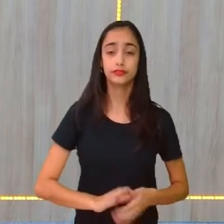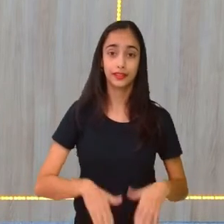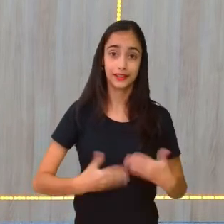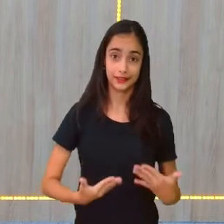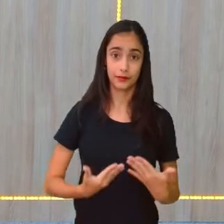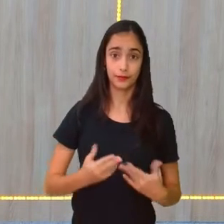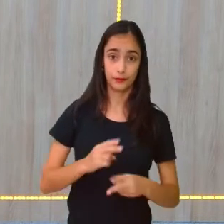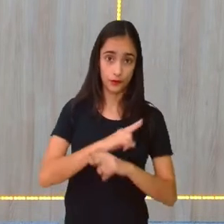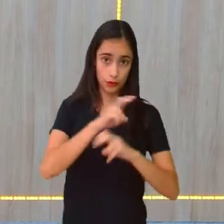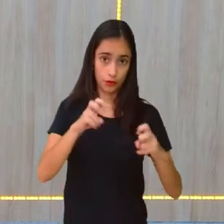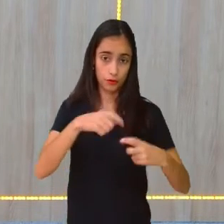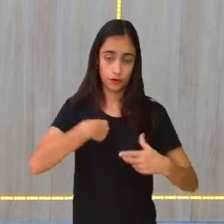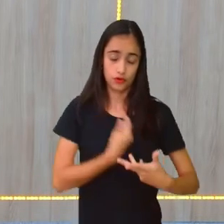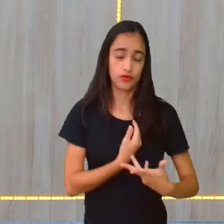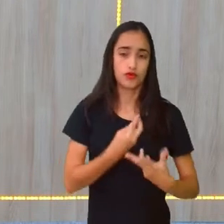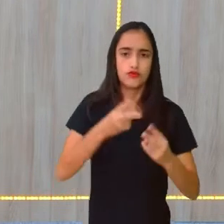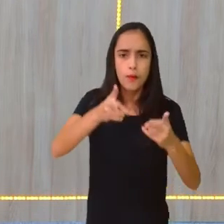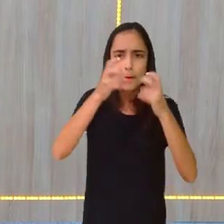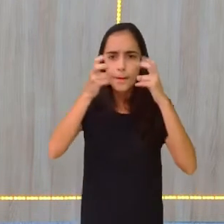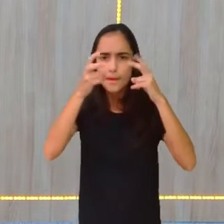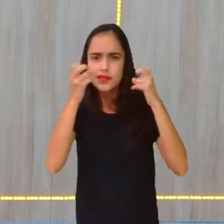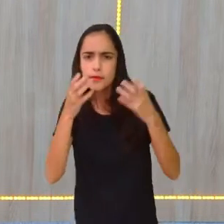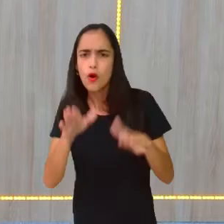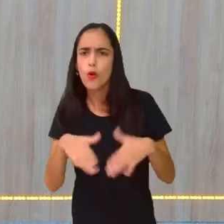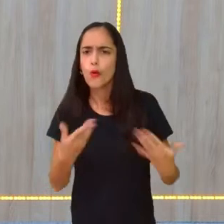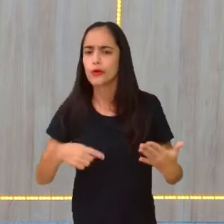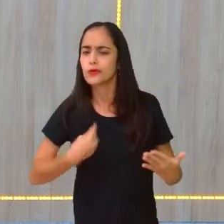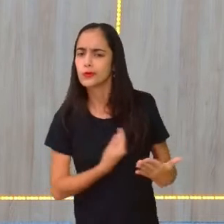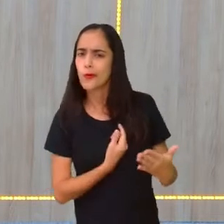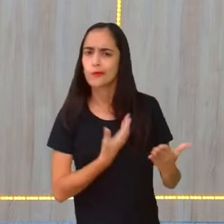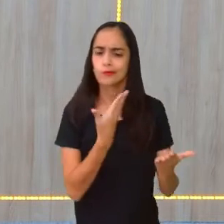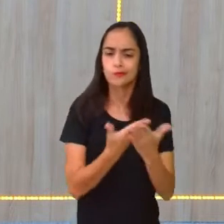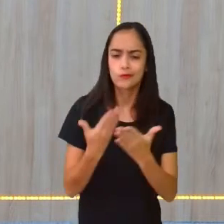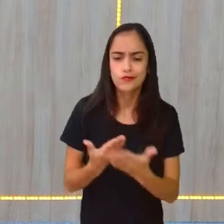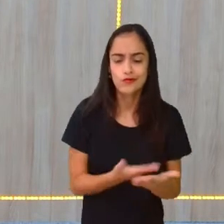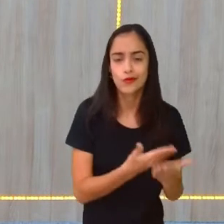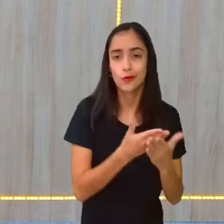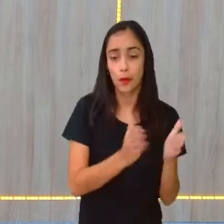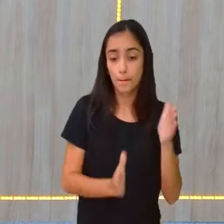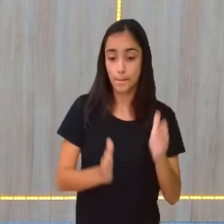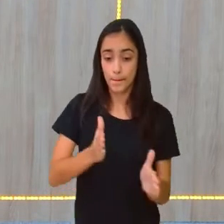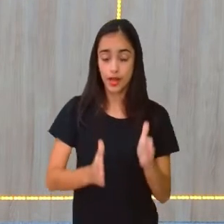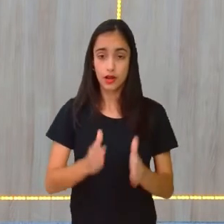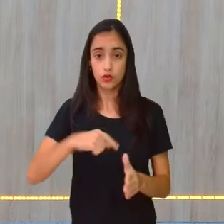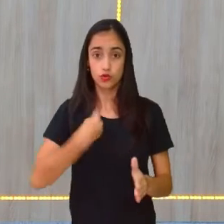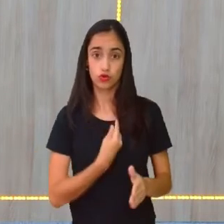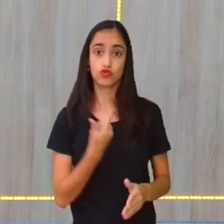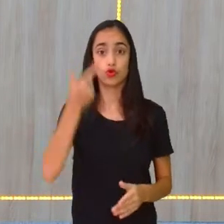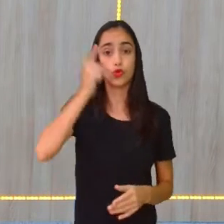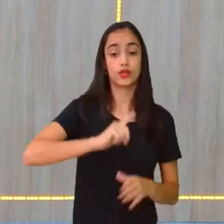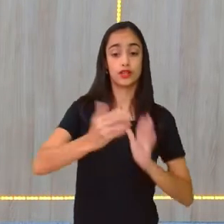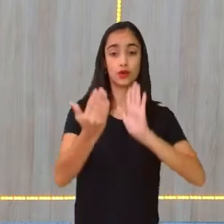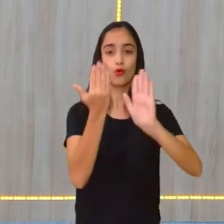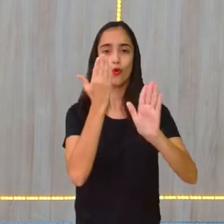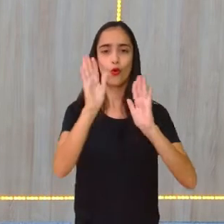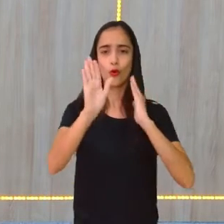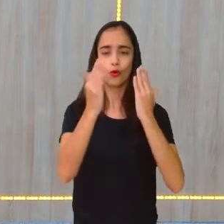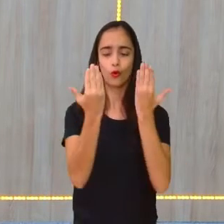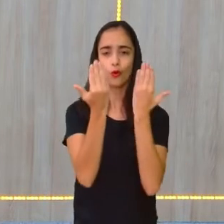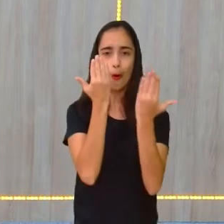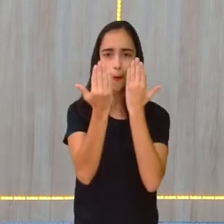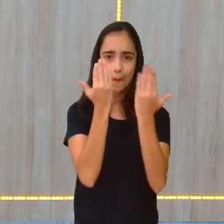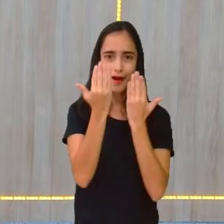sentido, a gente viu, né, que quando a gente estuda o período arcaico, a gente faz uma comparação entre